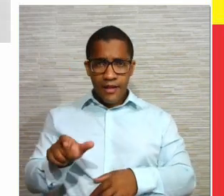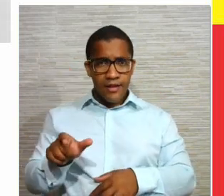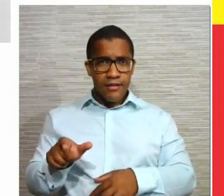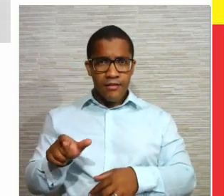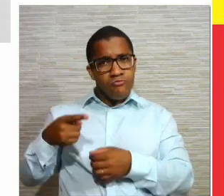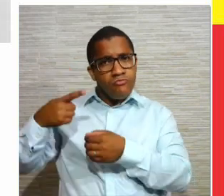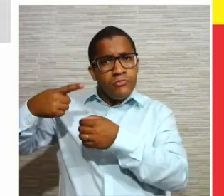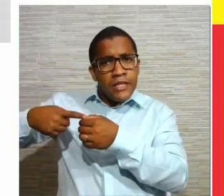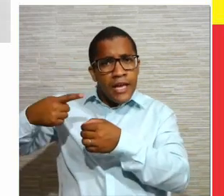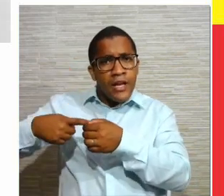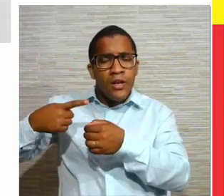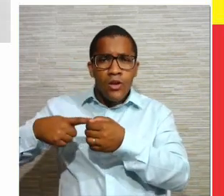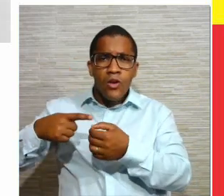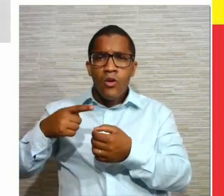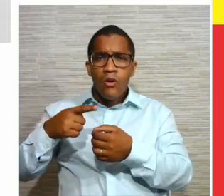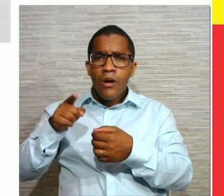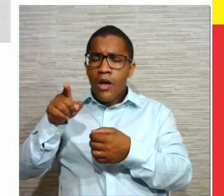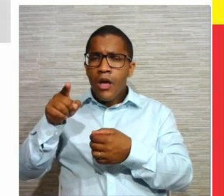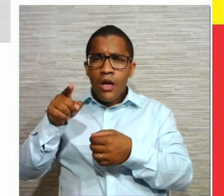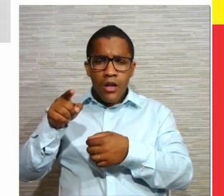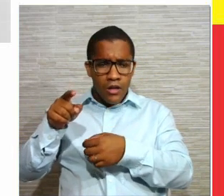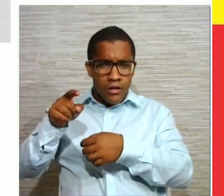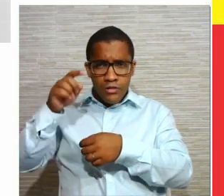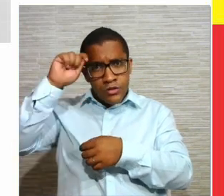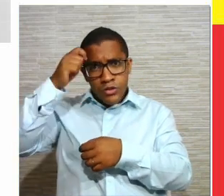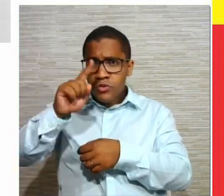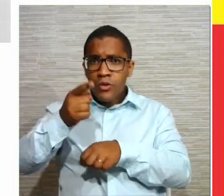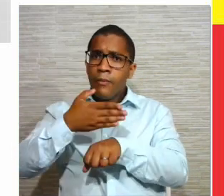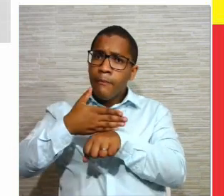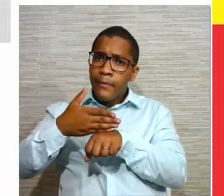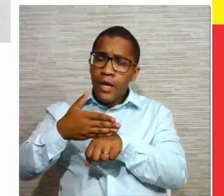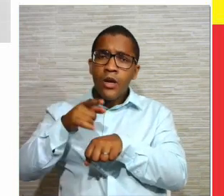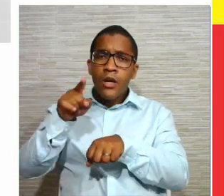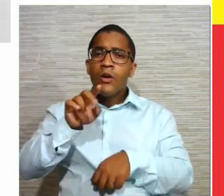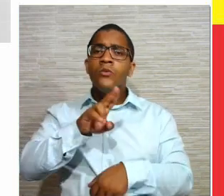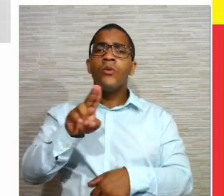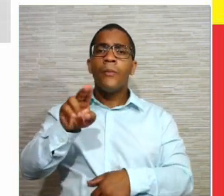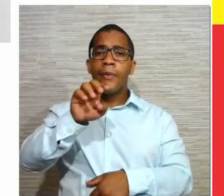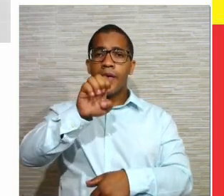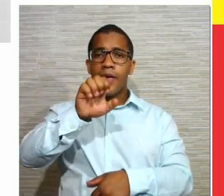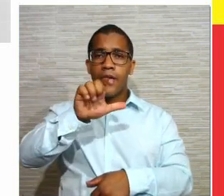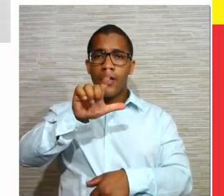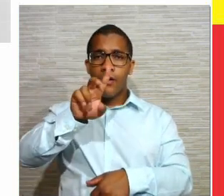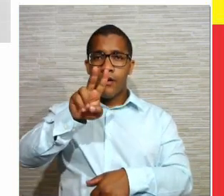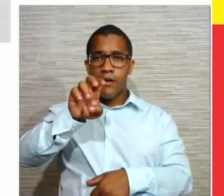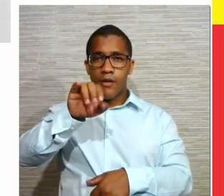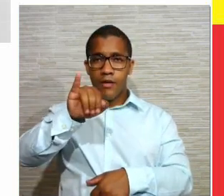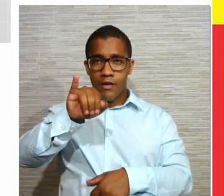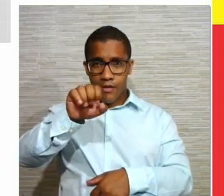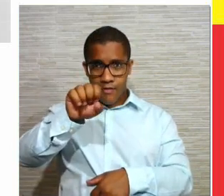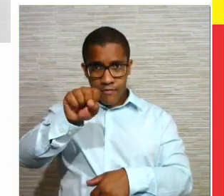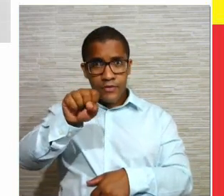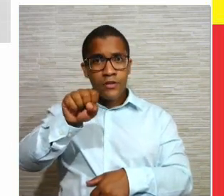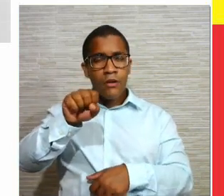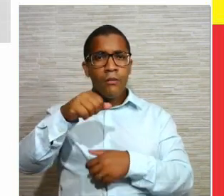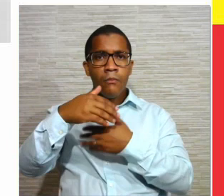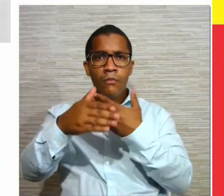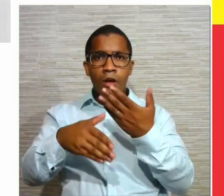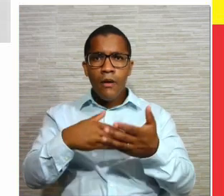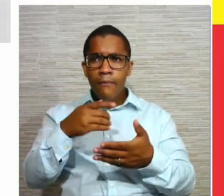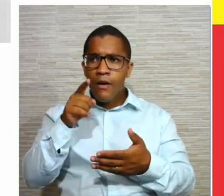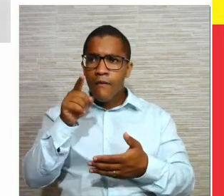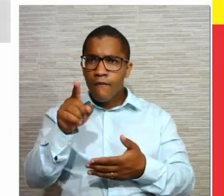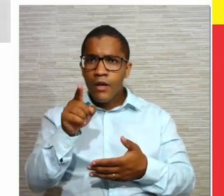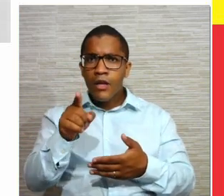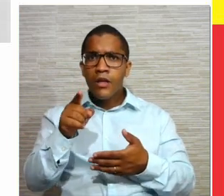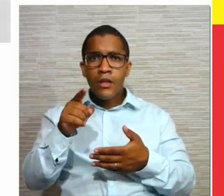branco, chamado Elvis, né? Então, quando o Elvis começou a surgir, aí o rock começou a se